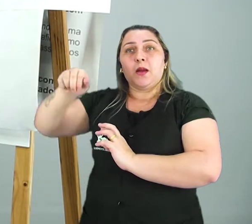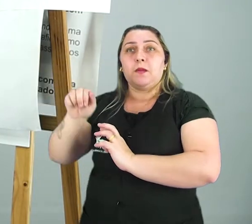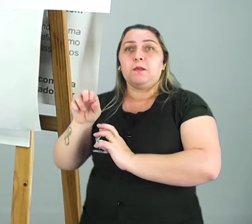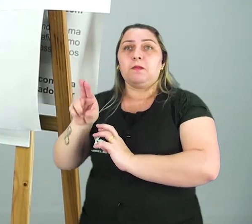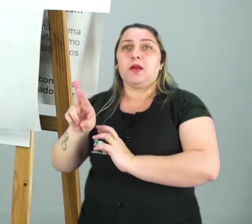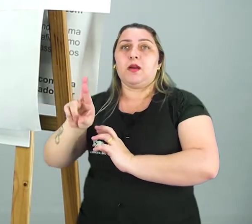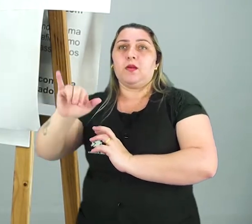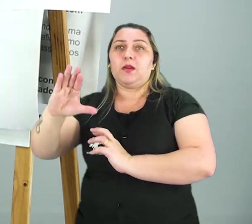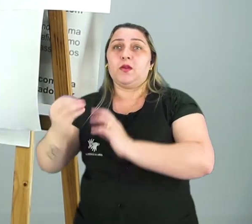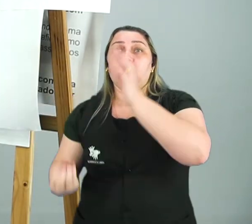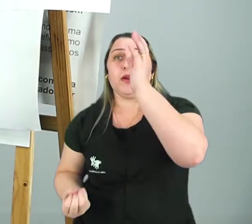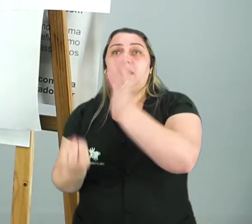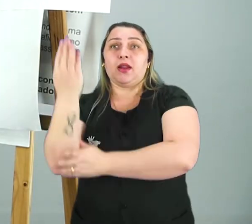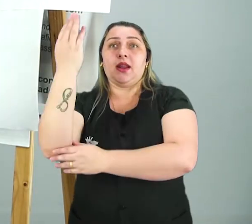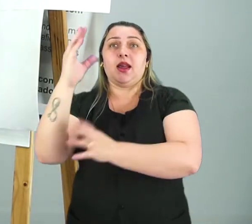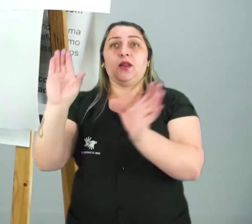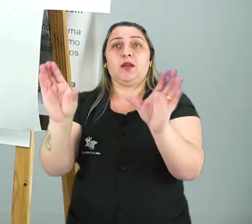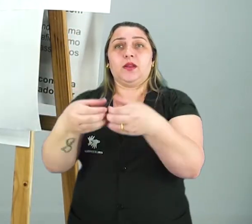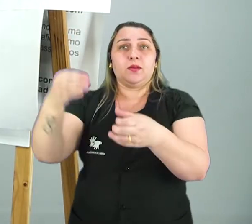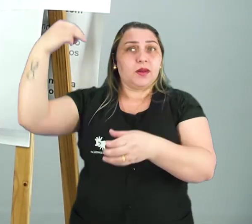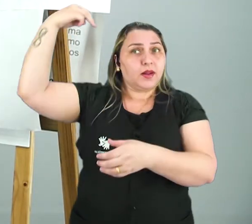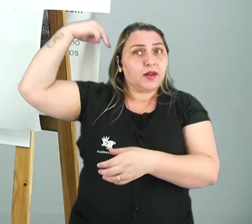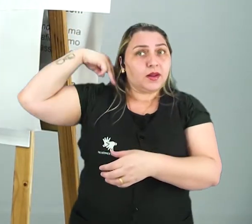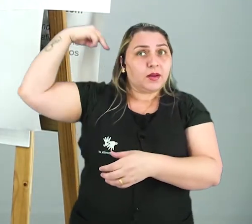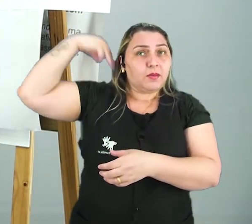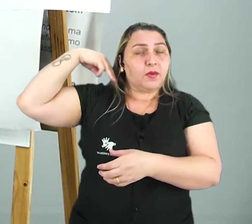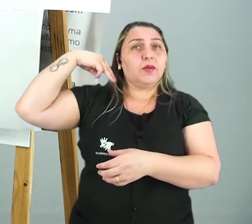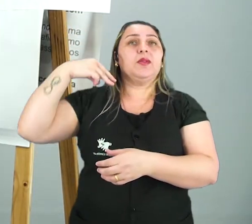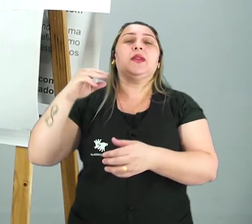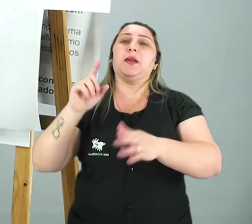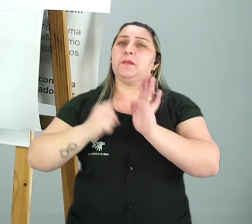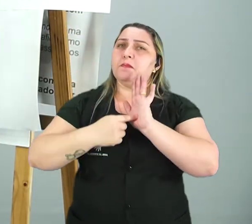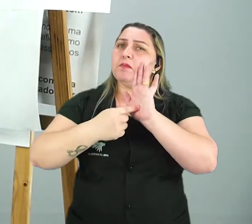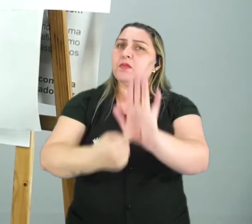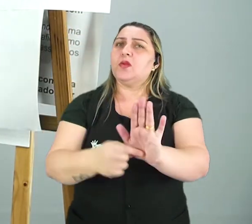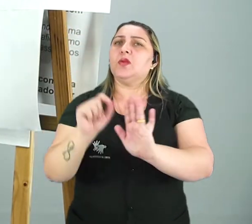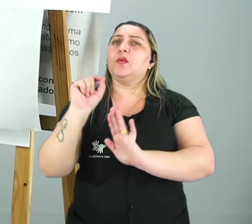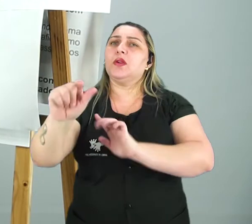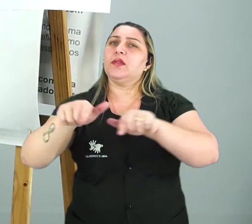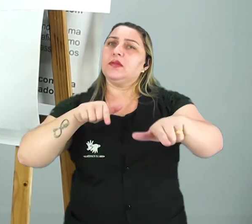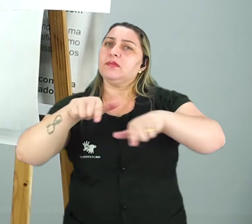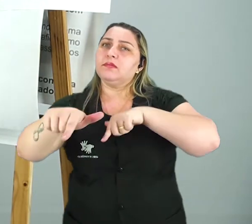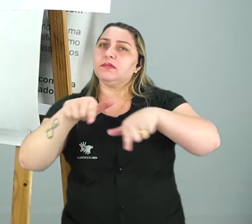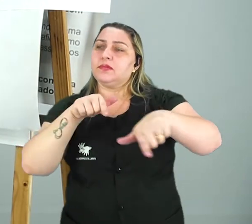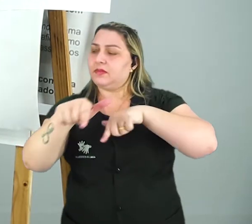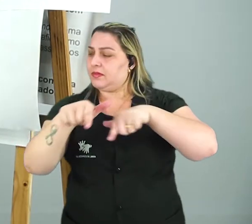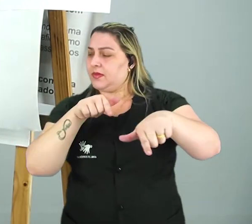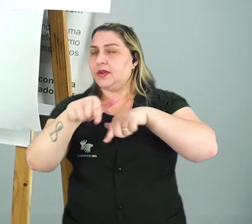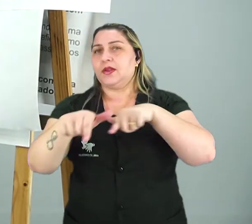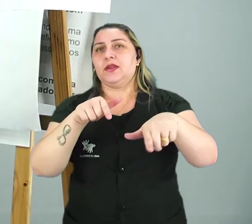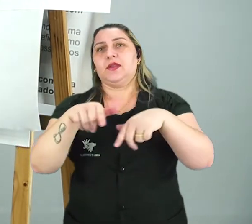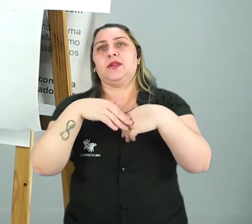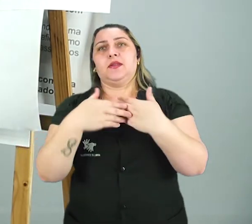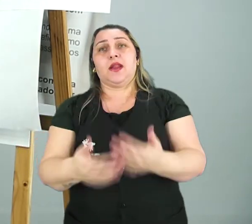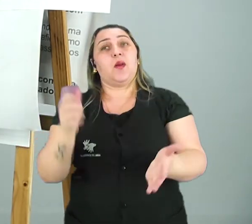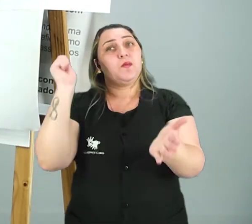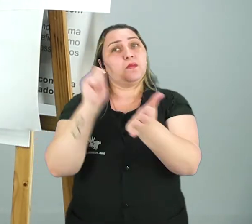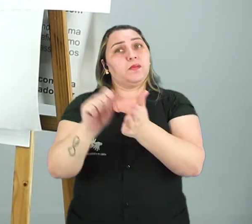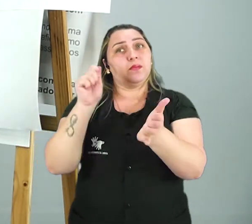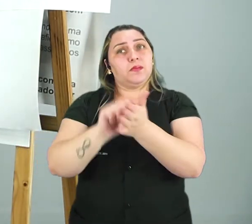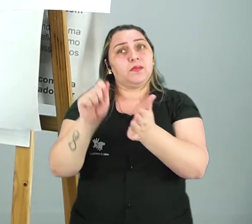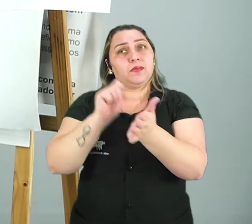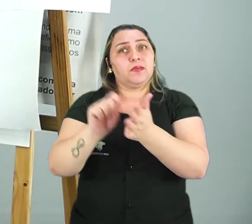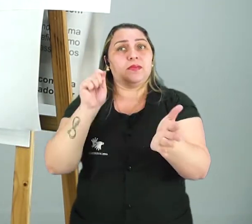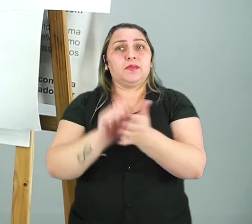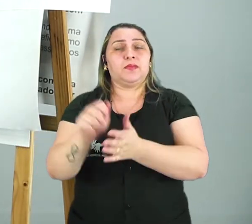sendo entrevistado pela revista Isto É, ele expõe o que vai ser trabalhado, né? Aliás, ele é um escritor, na